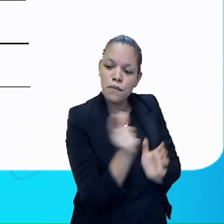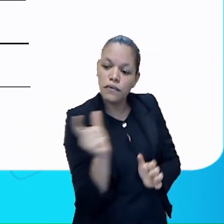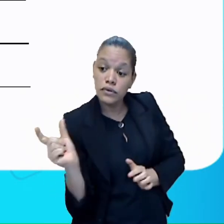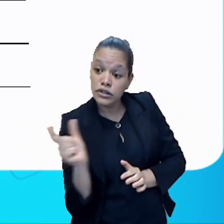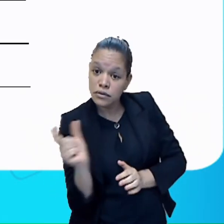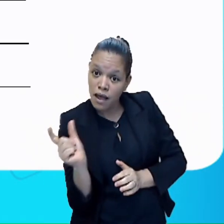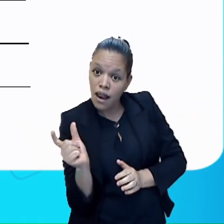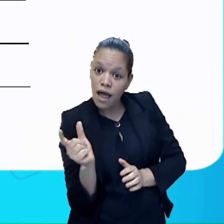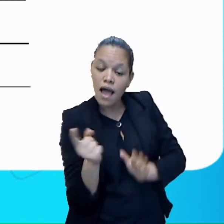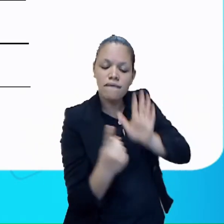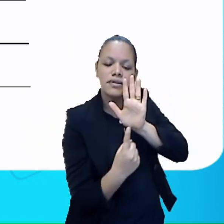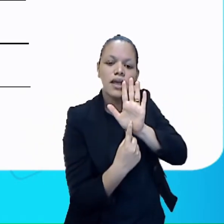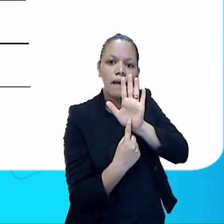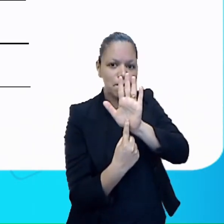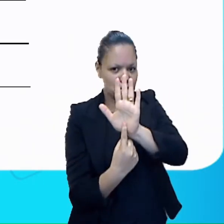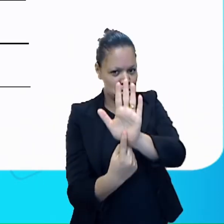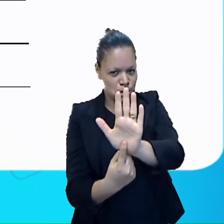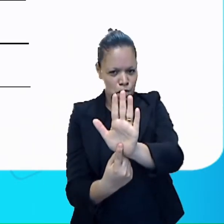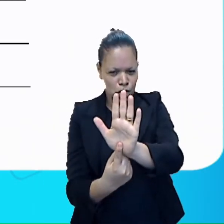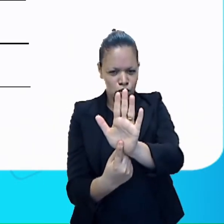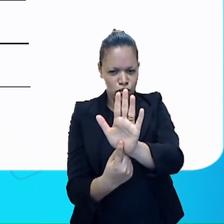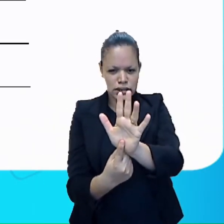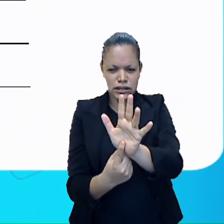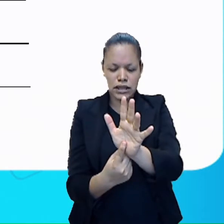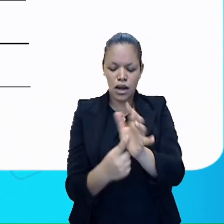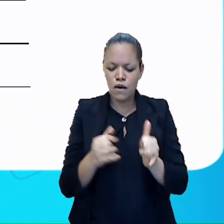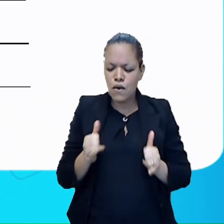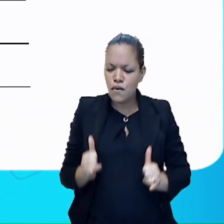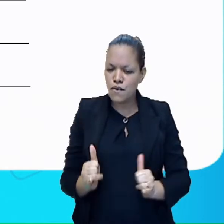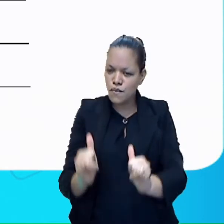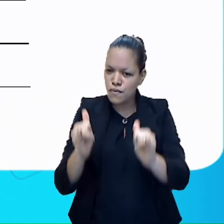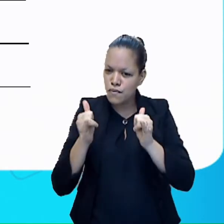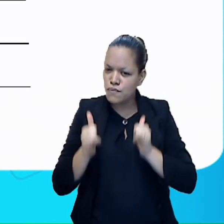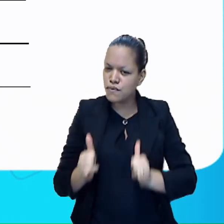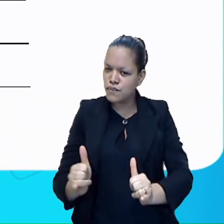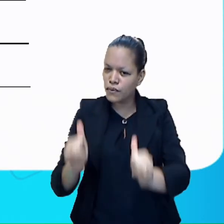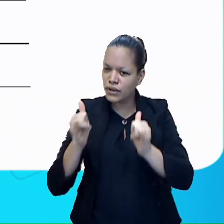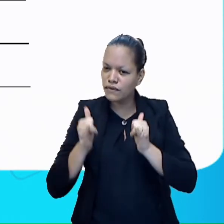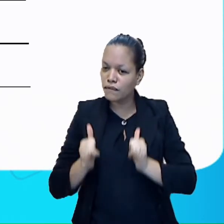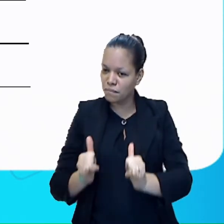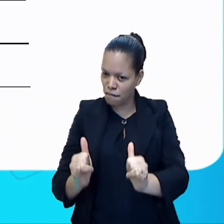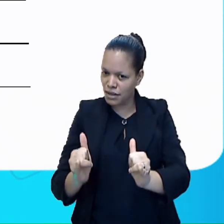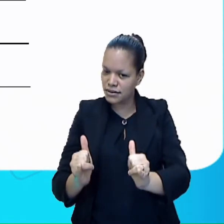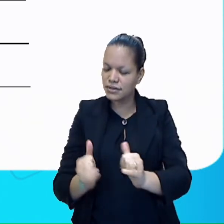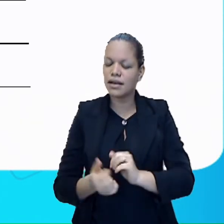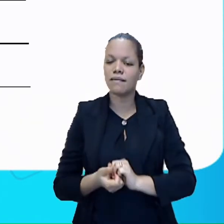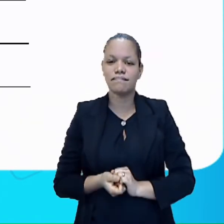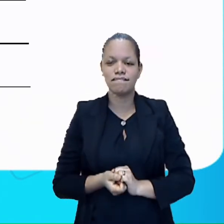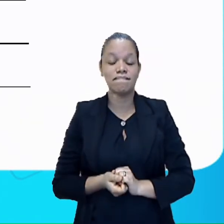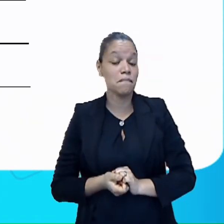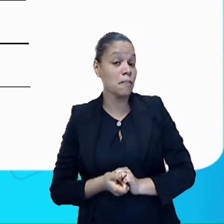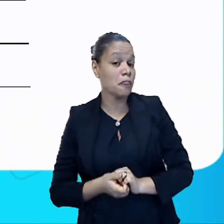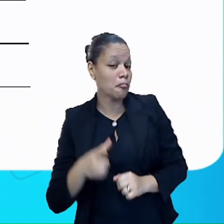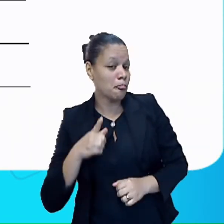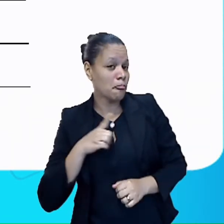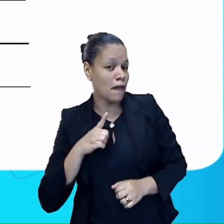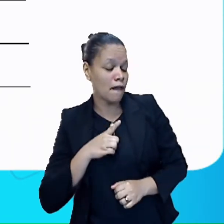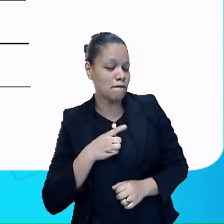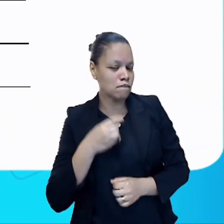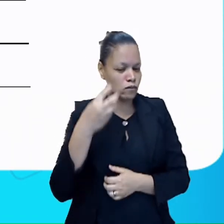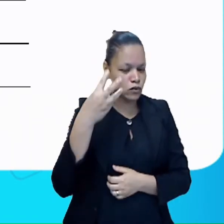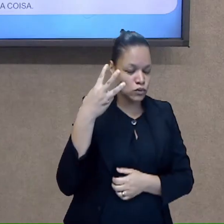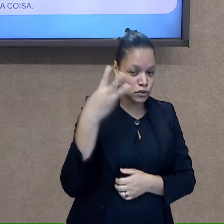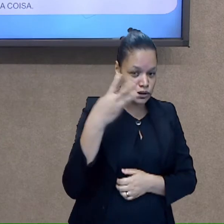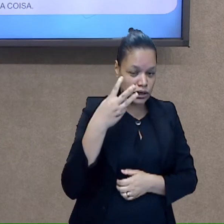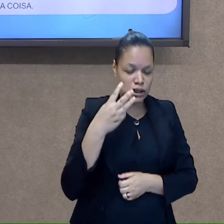informação. Então, nós temos aqui 3 substantivos e nós vamos formar frases com essas palavras aqui